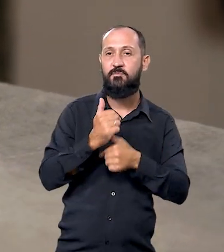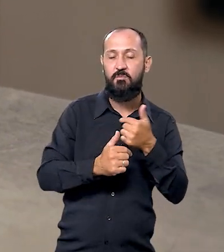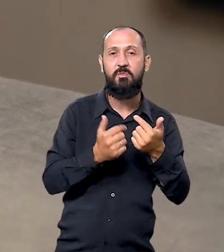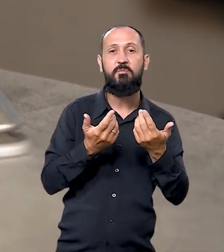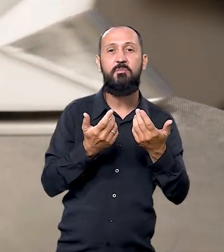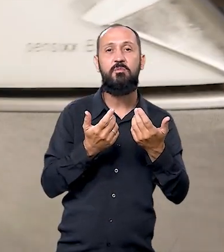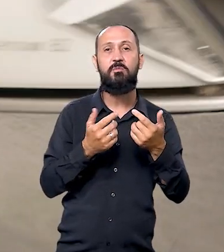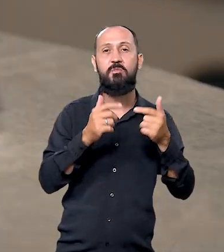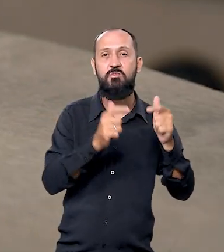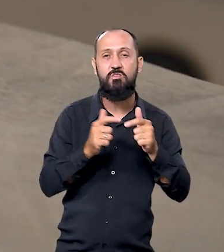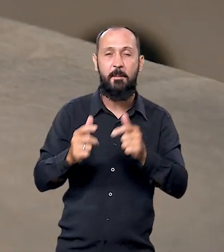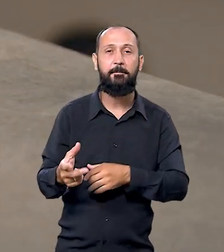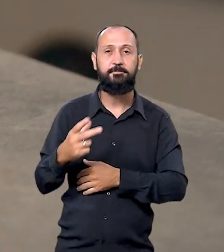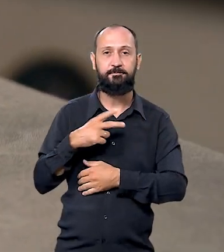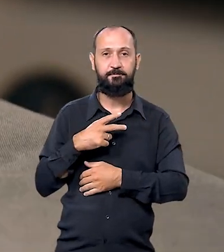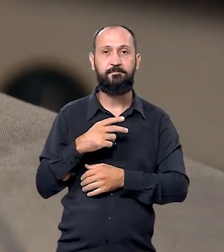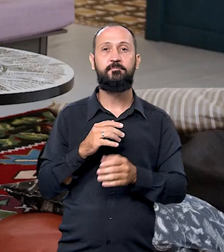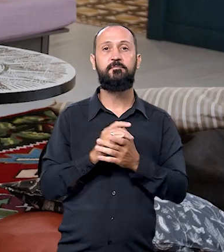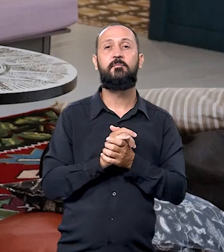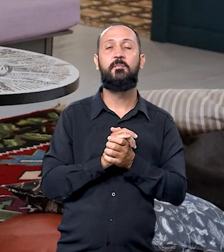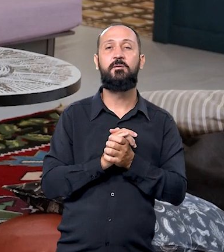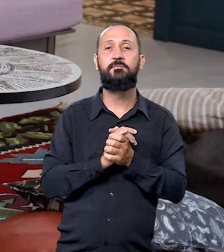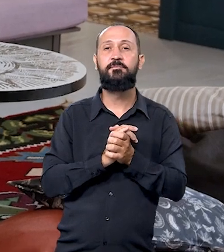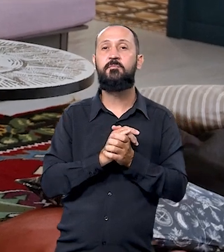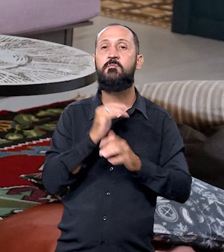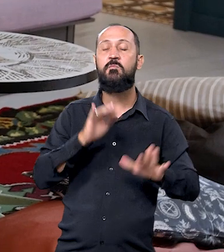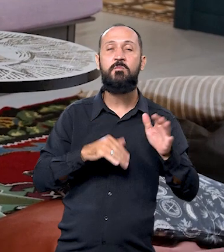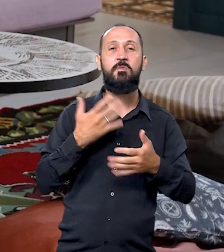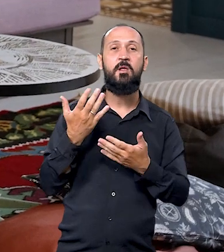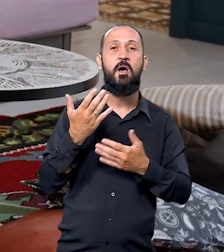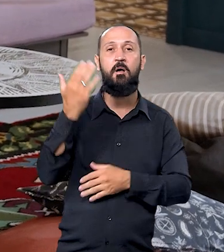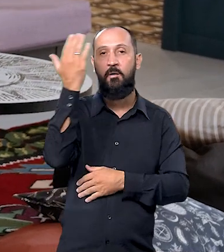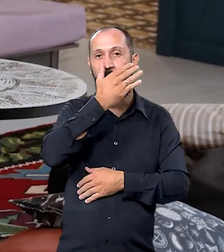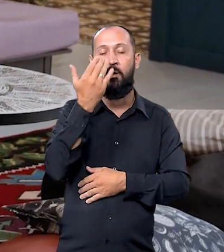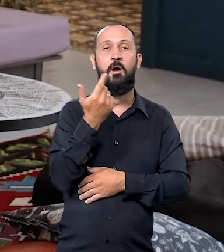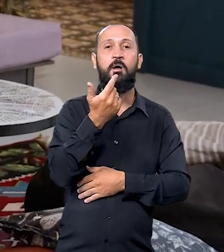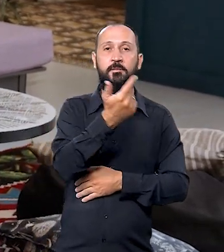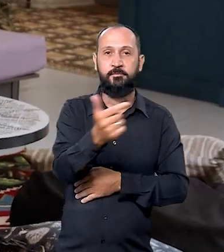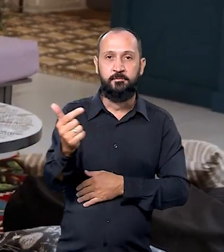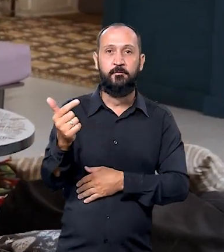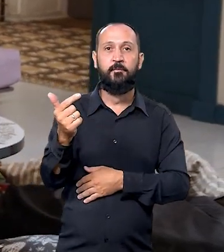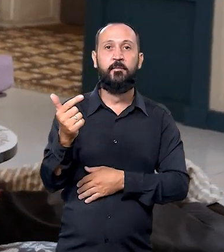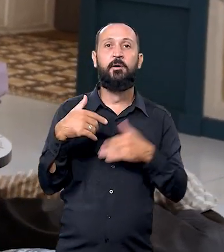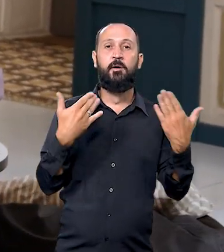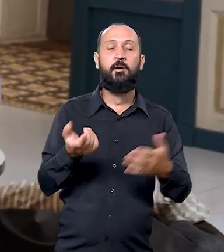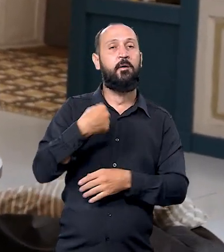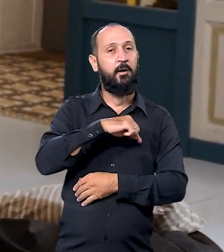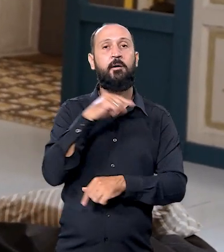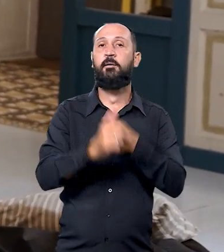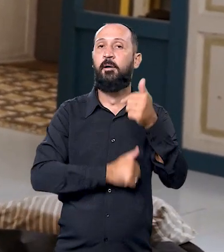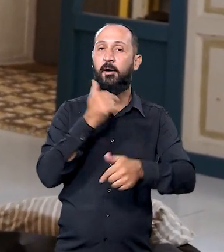são trabalhos no espaço privado e que, portanto, muitas vezes não tem a visibilidade e o valor que deveria ter. E